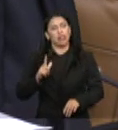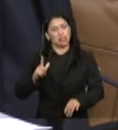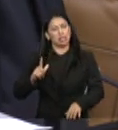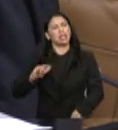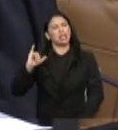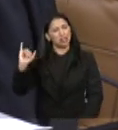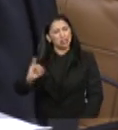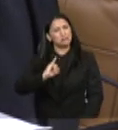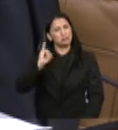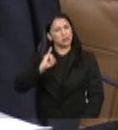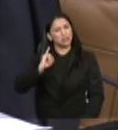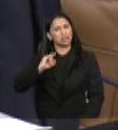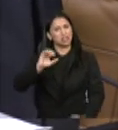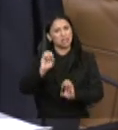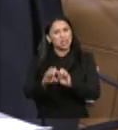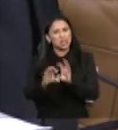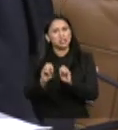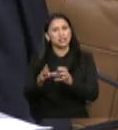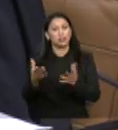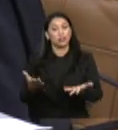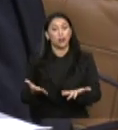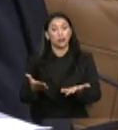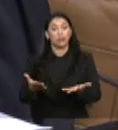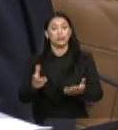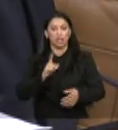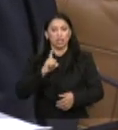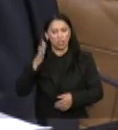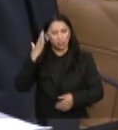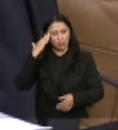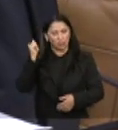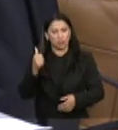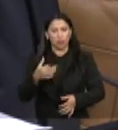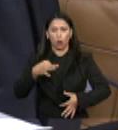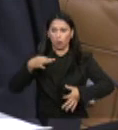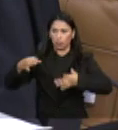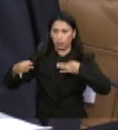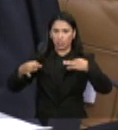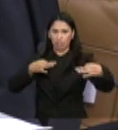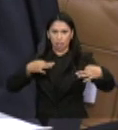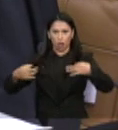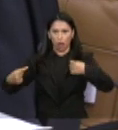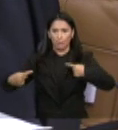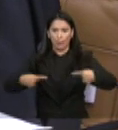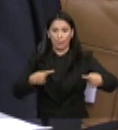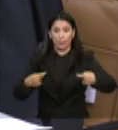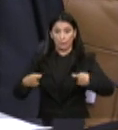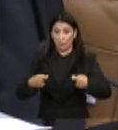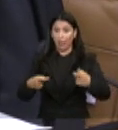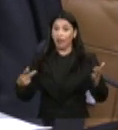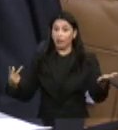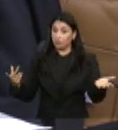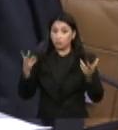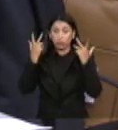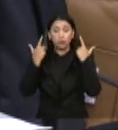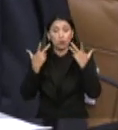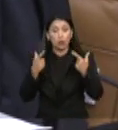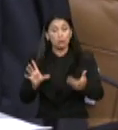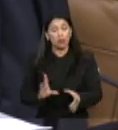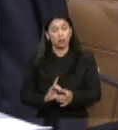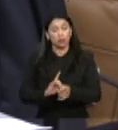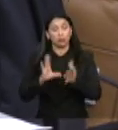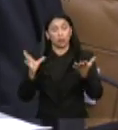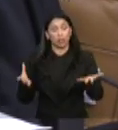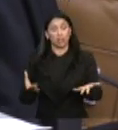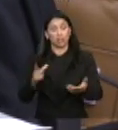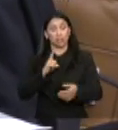aprendeu de modo ímpar que o embate de posições é próprio da democracia e que a crítica e a